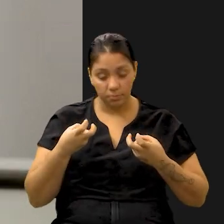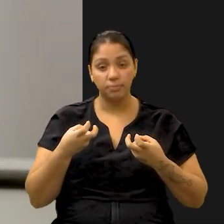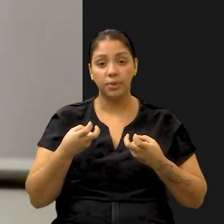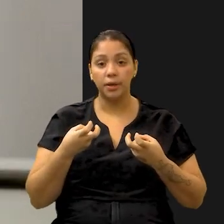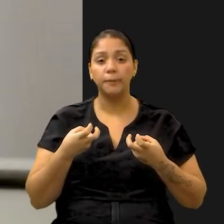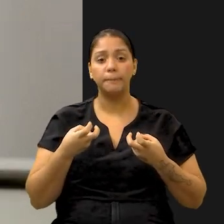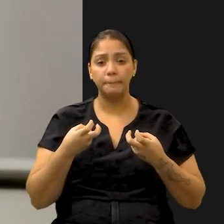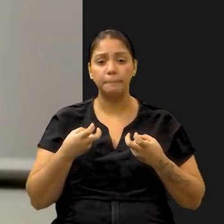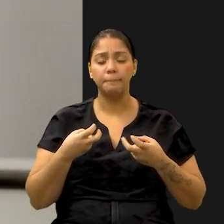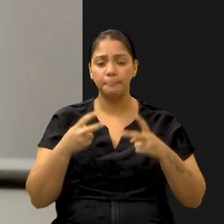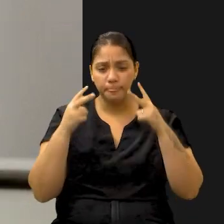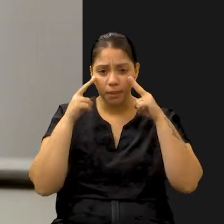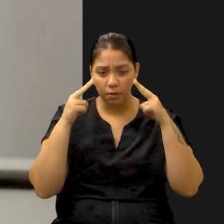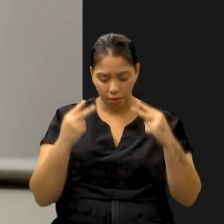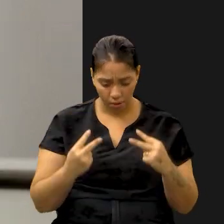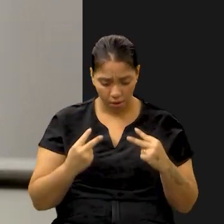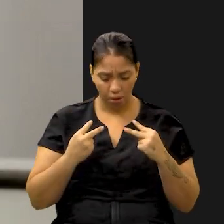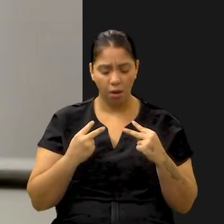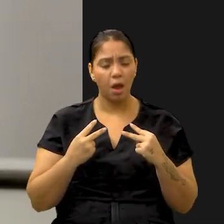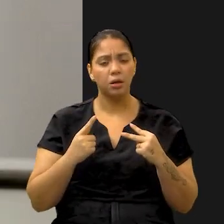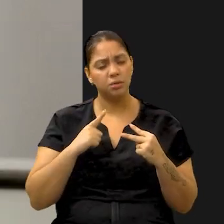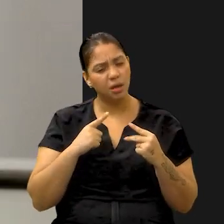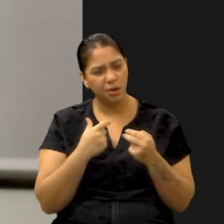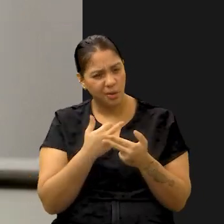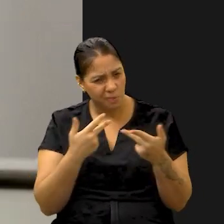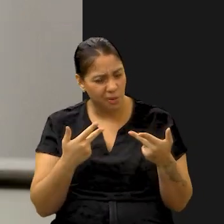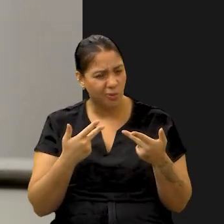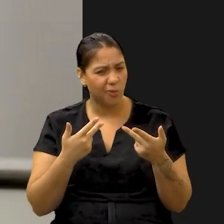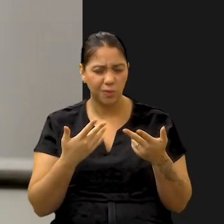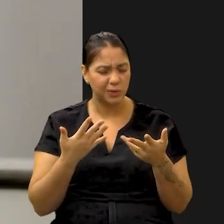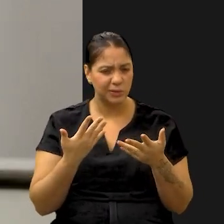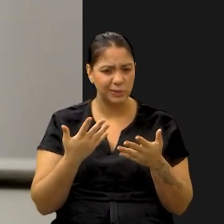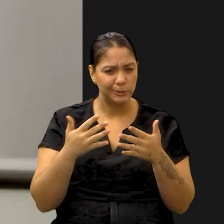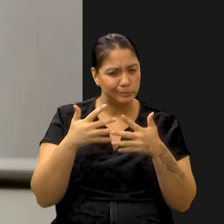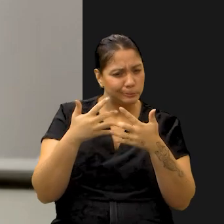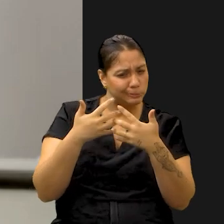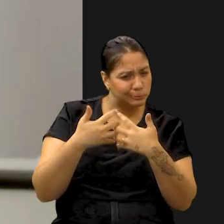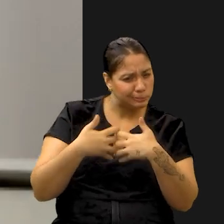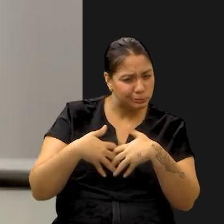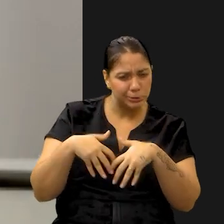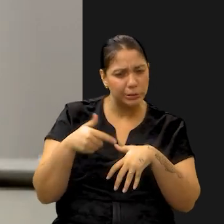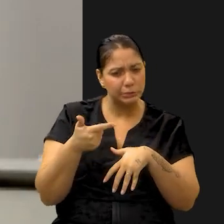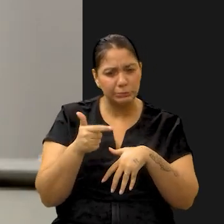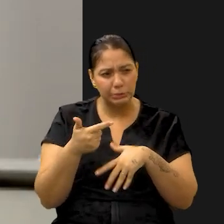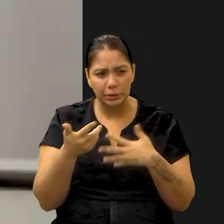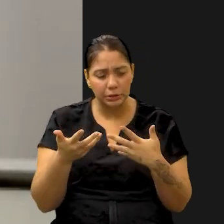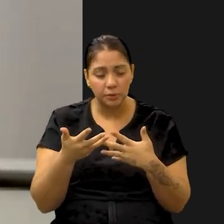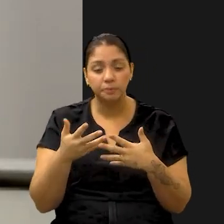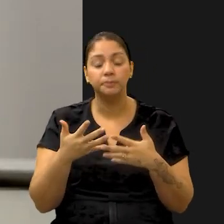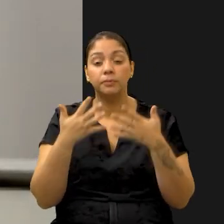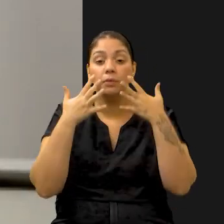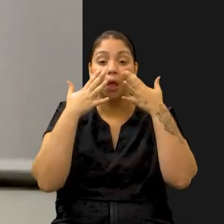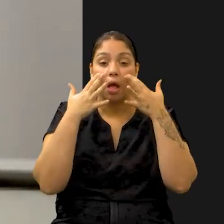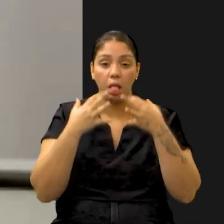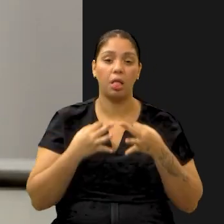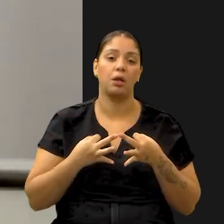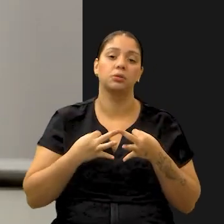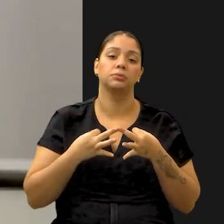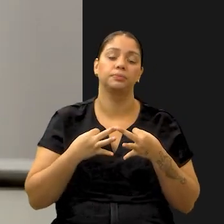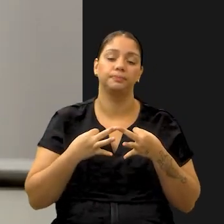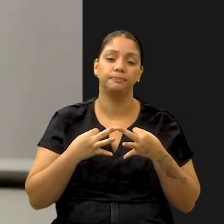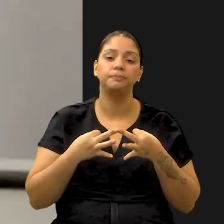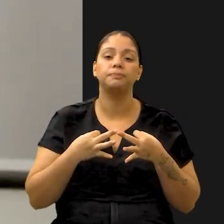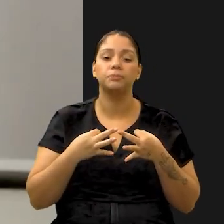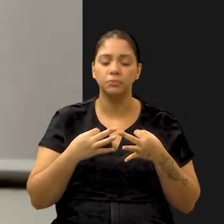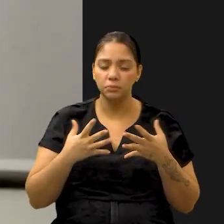reparar em si mesmo, olhar para si, tentar entender se tem alguma coisa que não está funcionando bem, e realmente dar atenção a